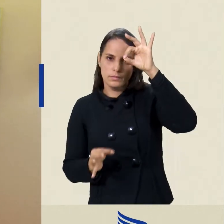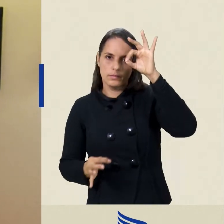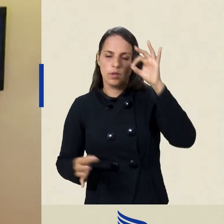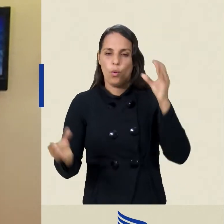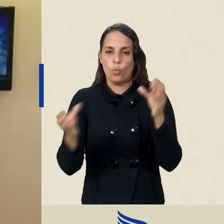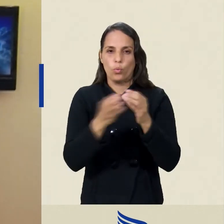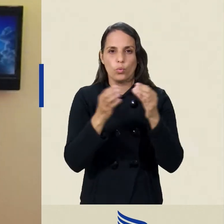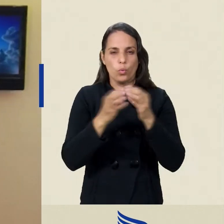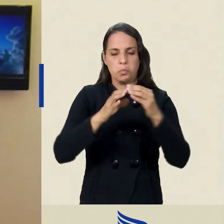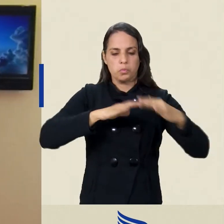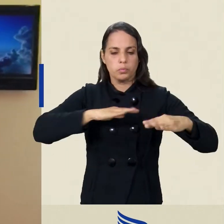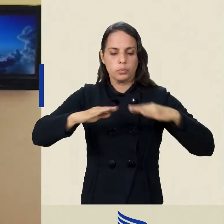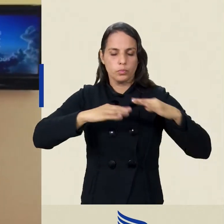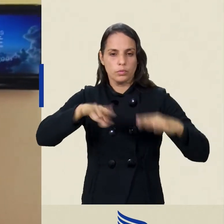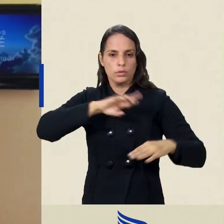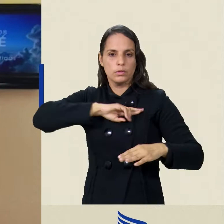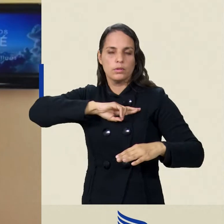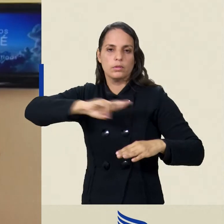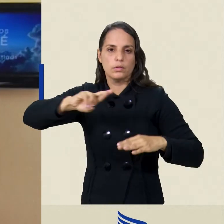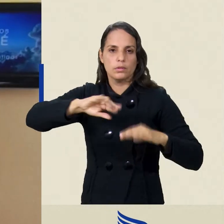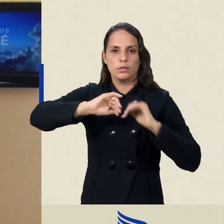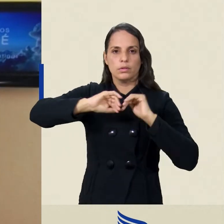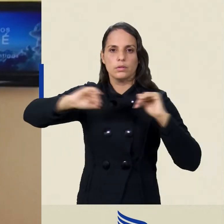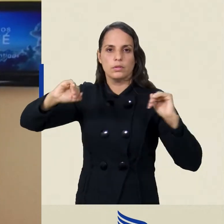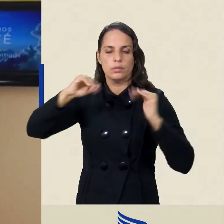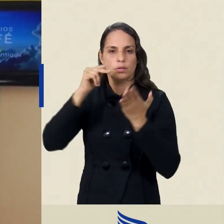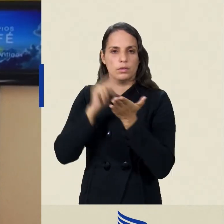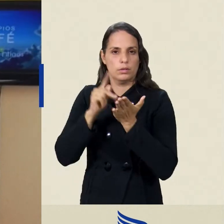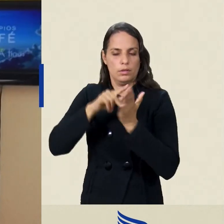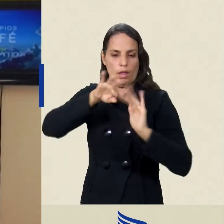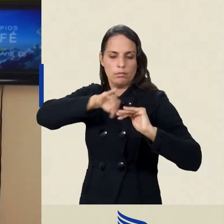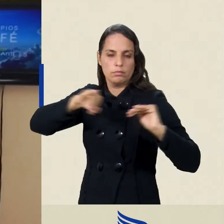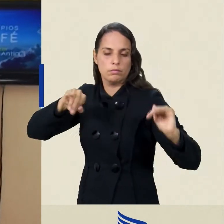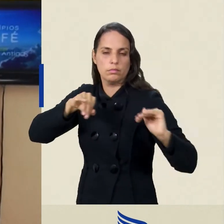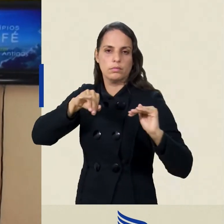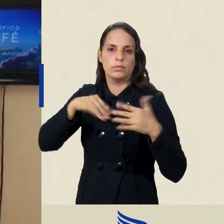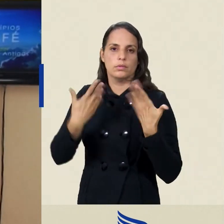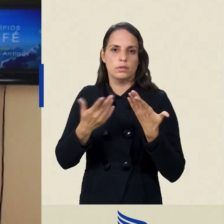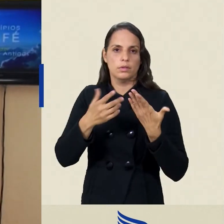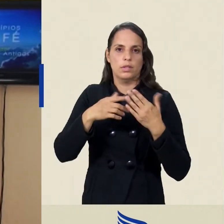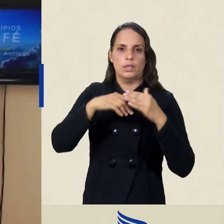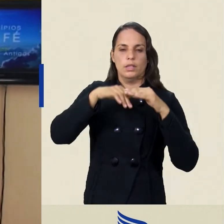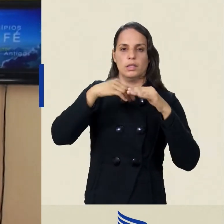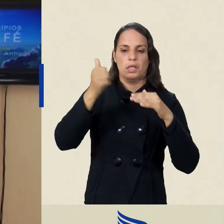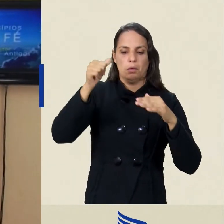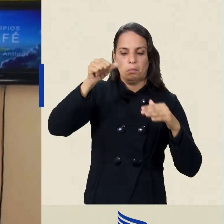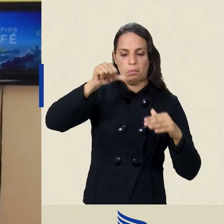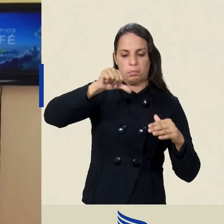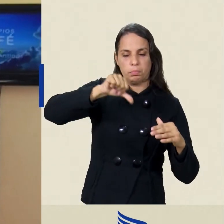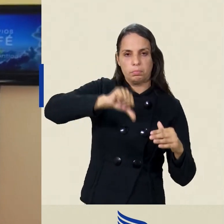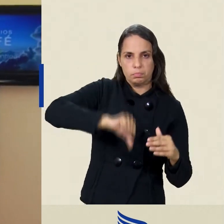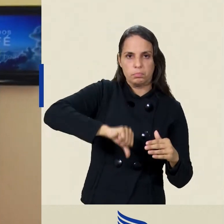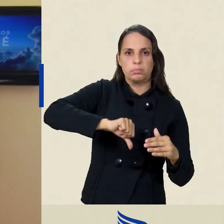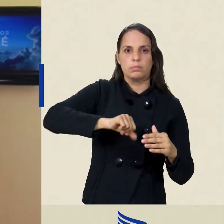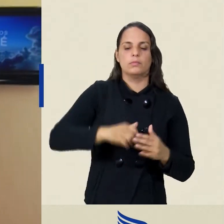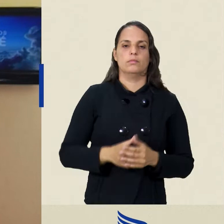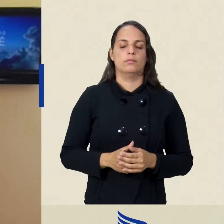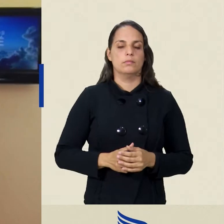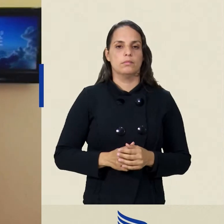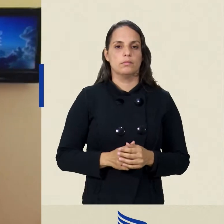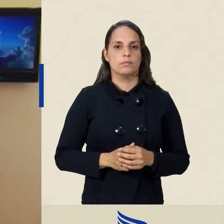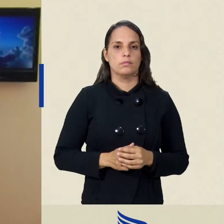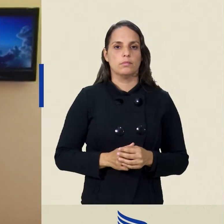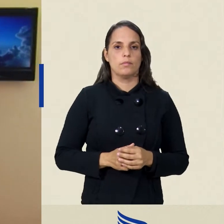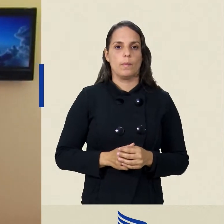e movimentos religiosos que se apartaram da verdade e sua queda seria progressiva e também acumulativa.